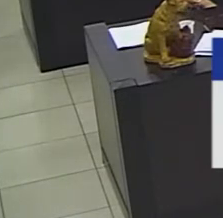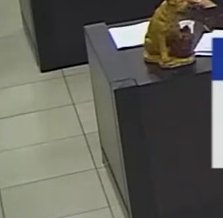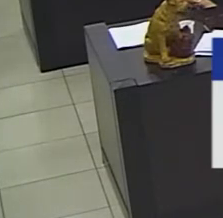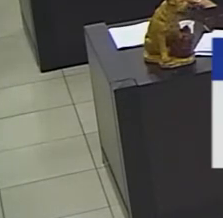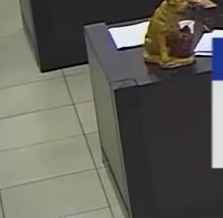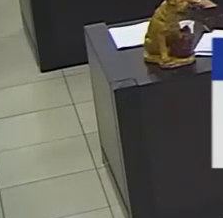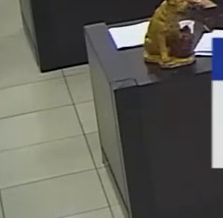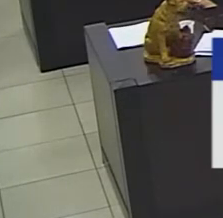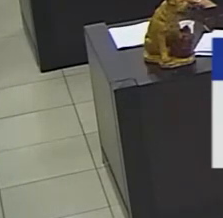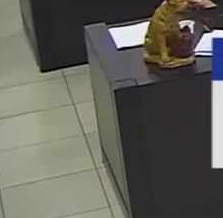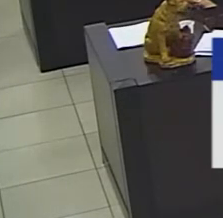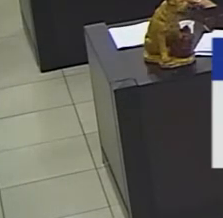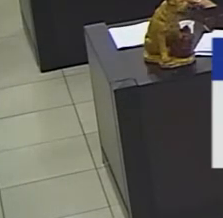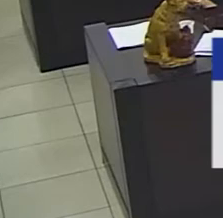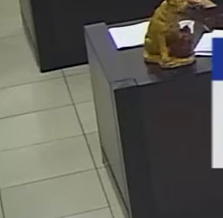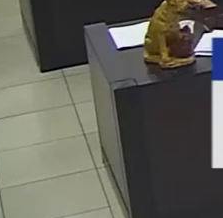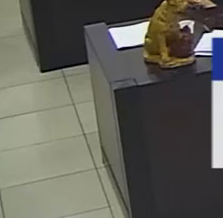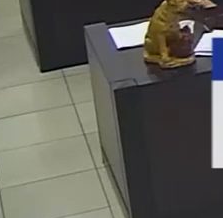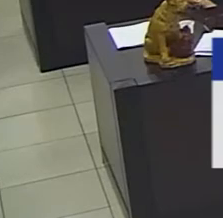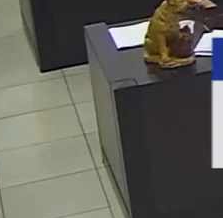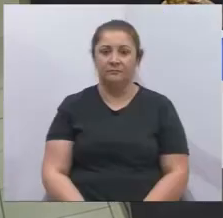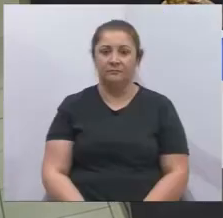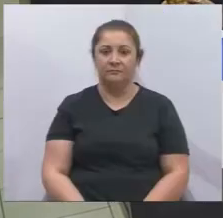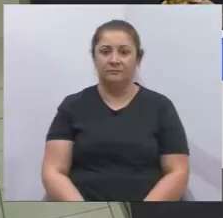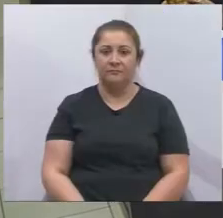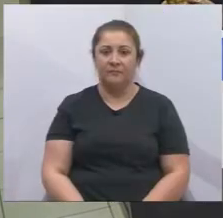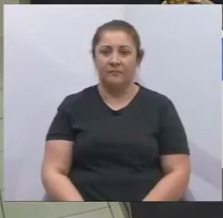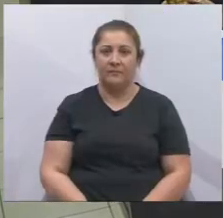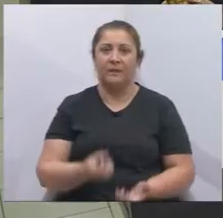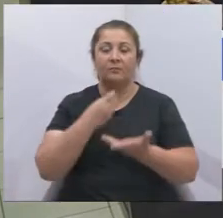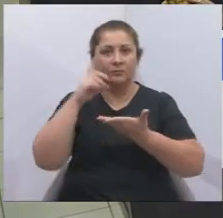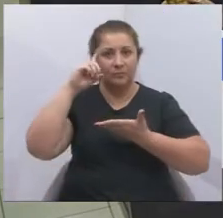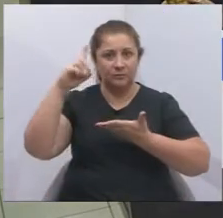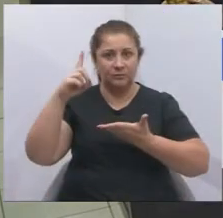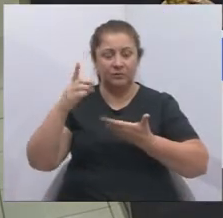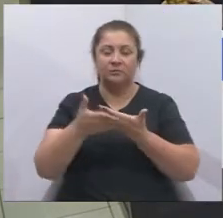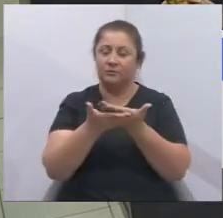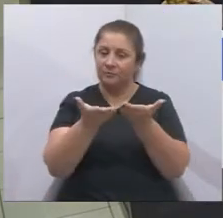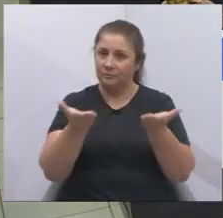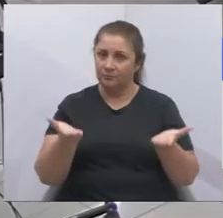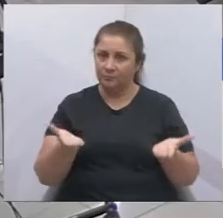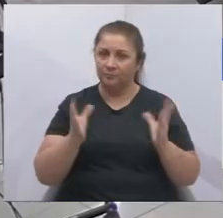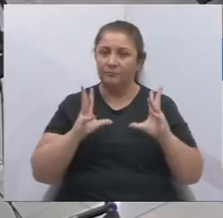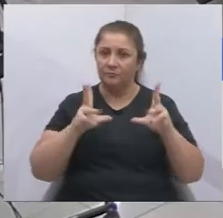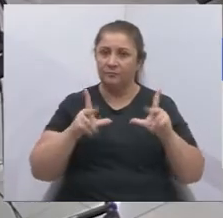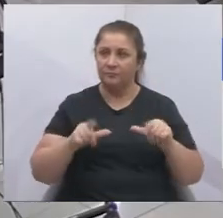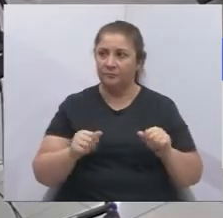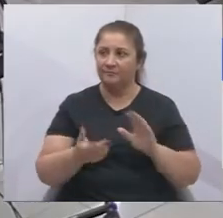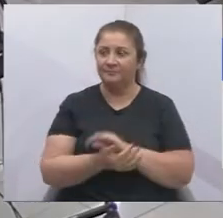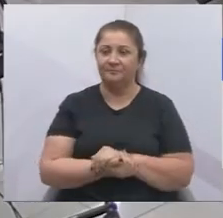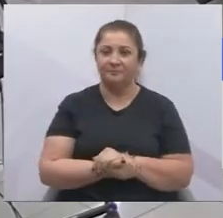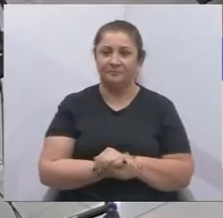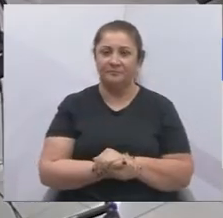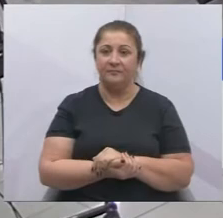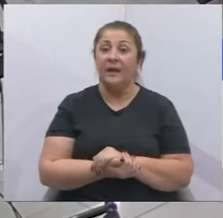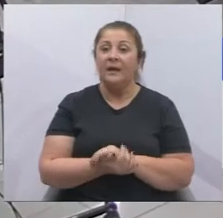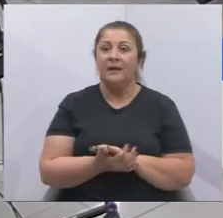Bom dia a todos. Bom dia. Bom dia, presidente.